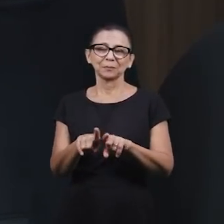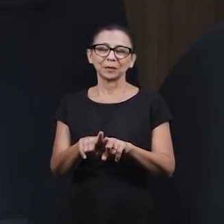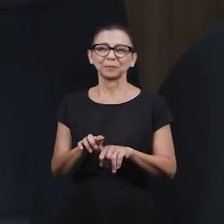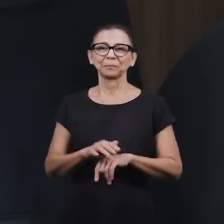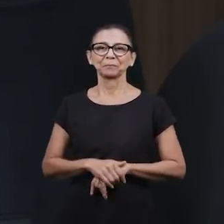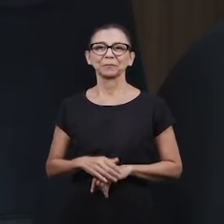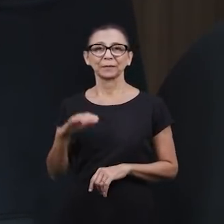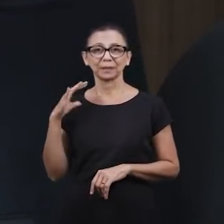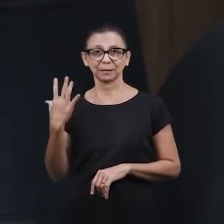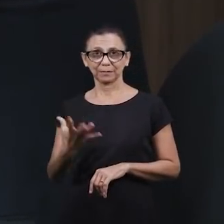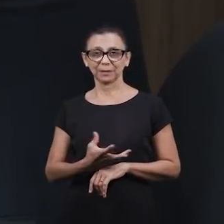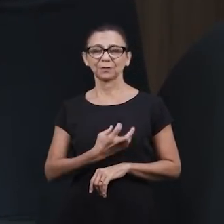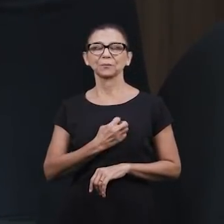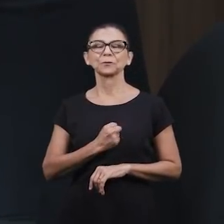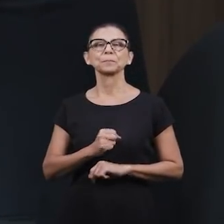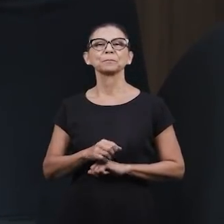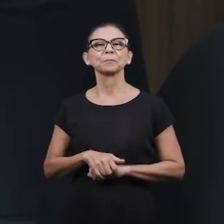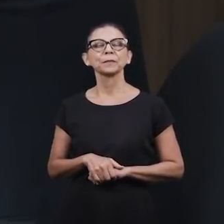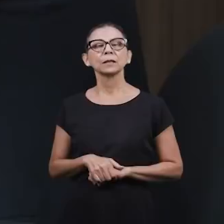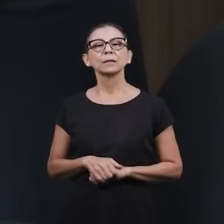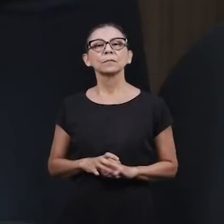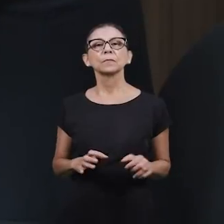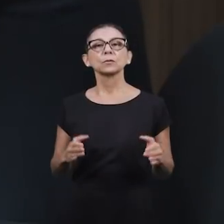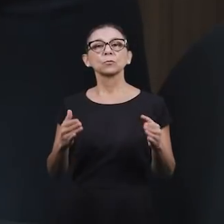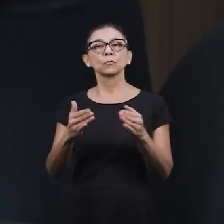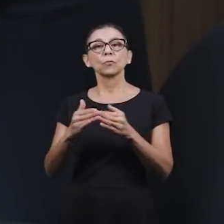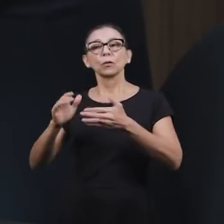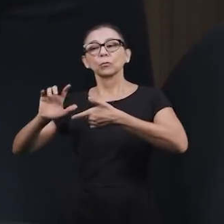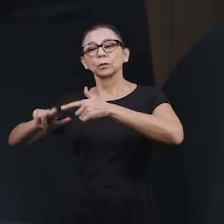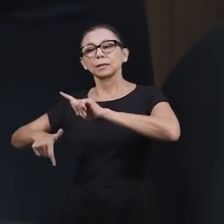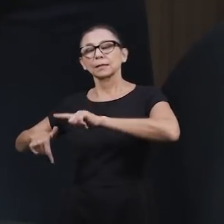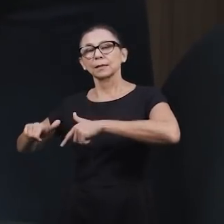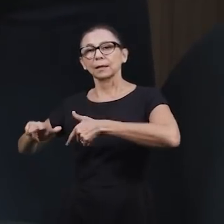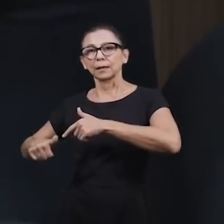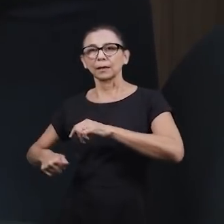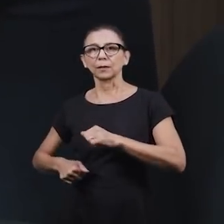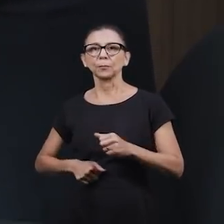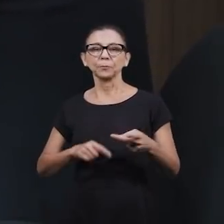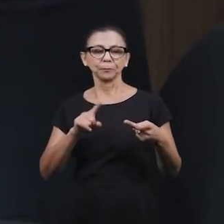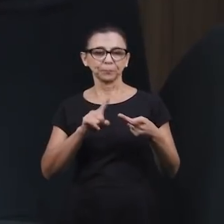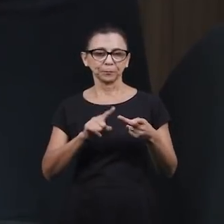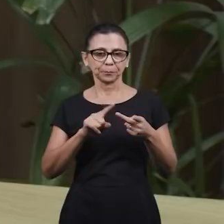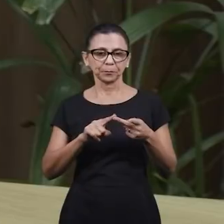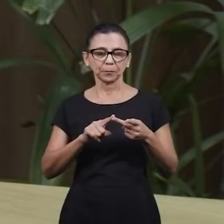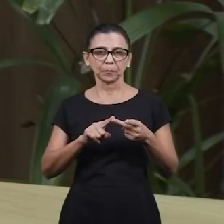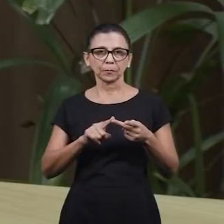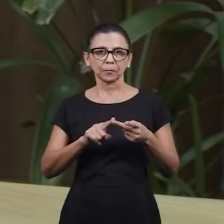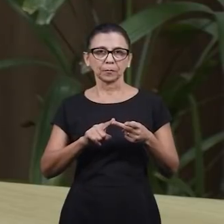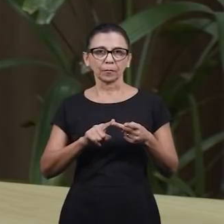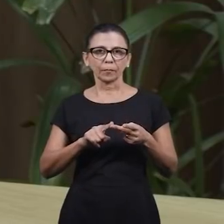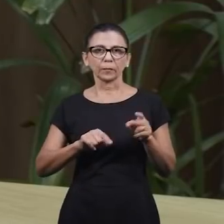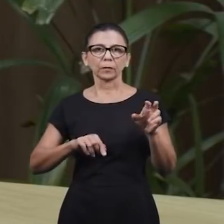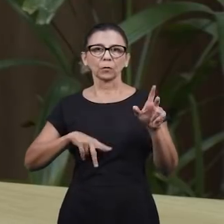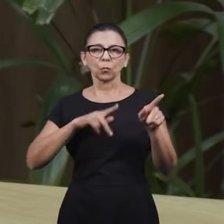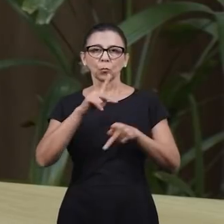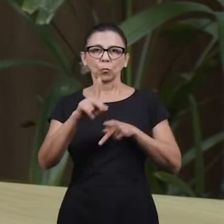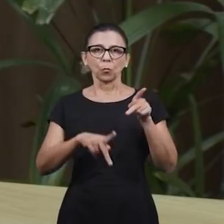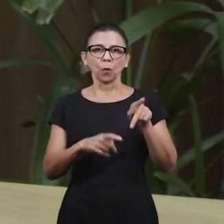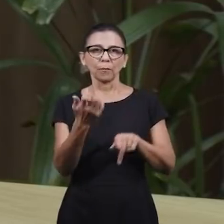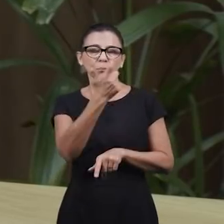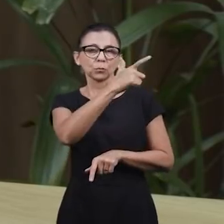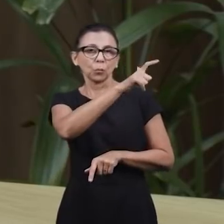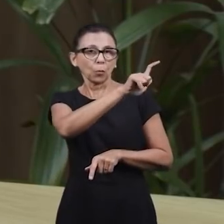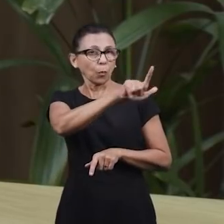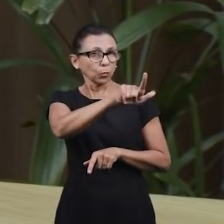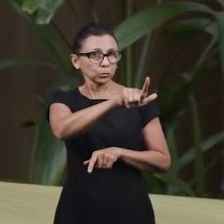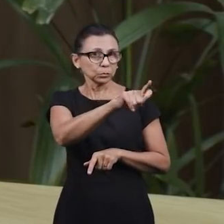nos alcançou. Então, ela foi direcionada a Israel, aos gentios e à igreja. Então, é notável isso,